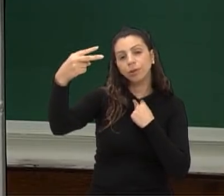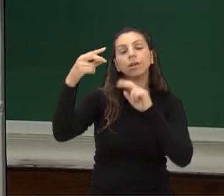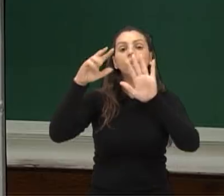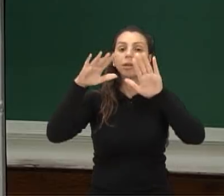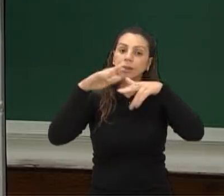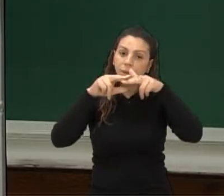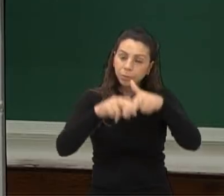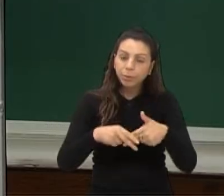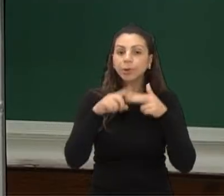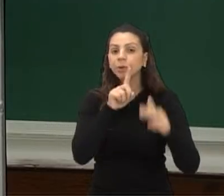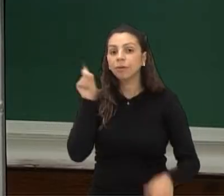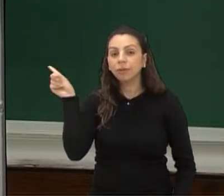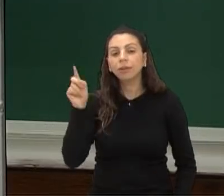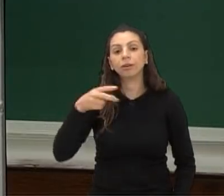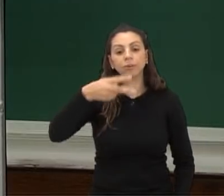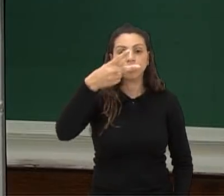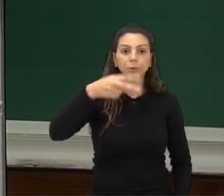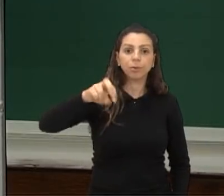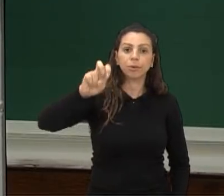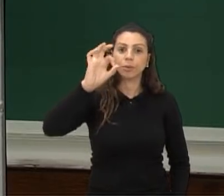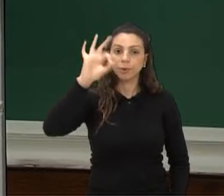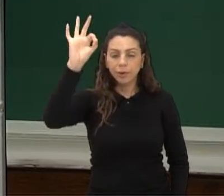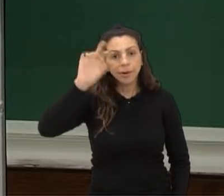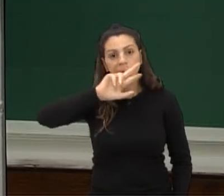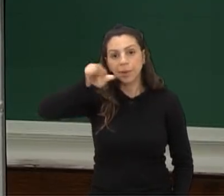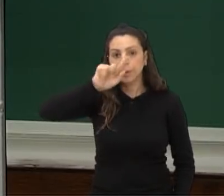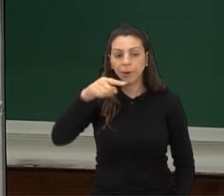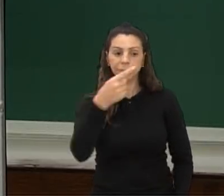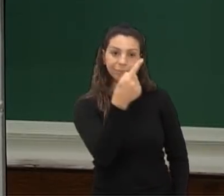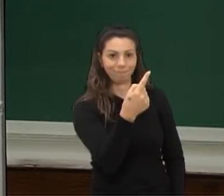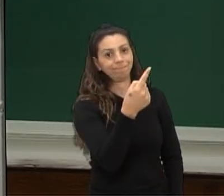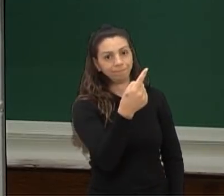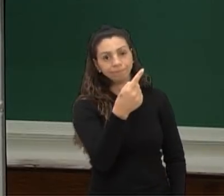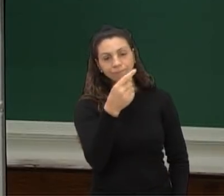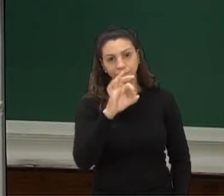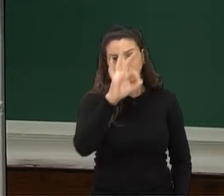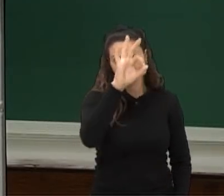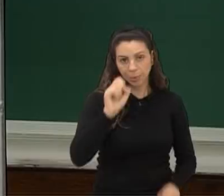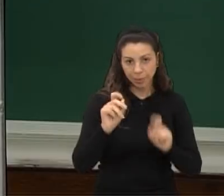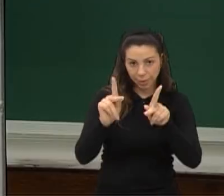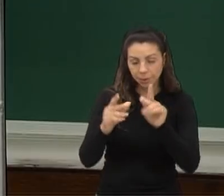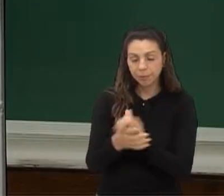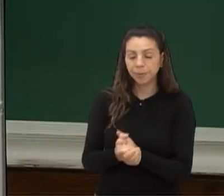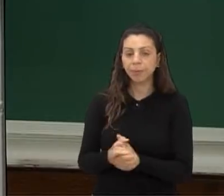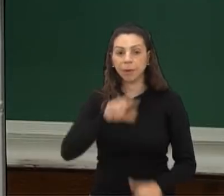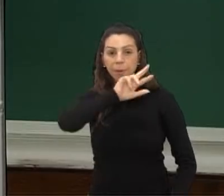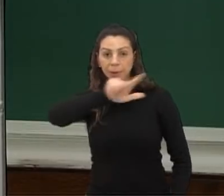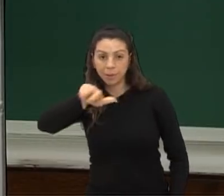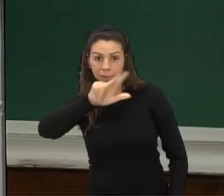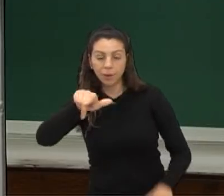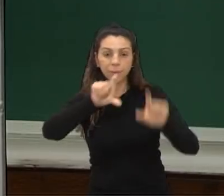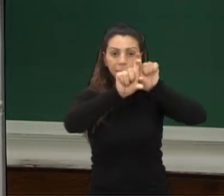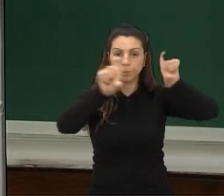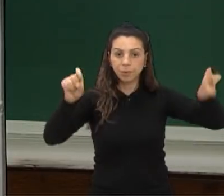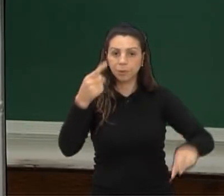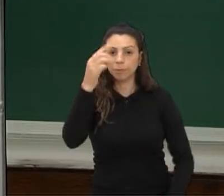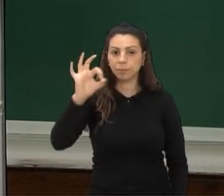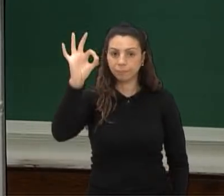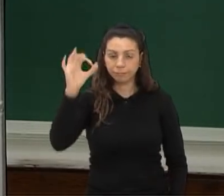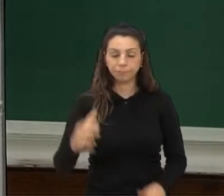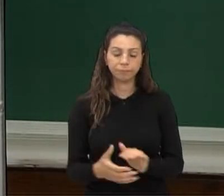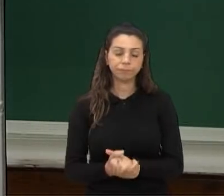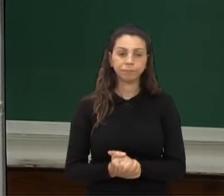tem uma letrinha aqui, uma variável. Mas nesse caso, como ele está elevado a 2, ao expoente